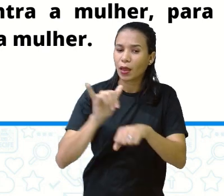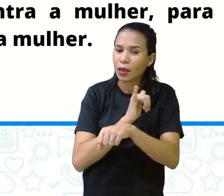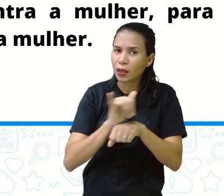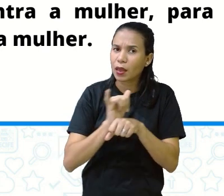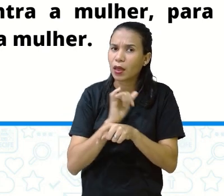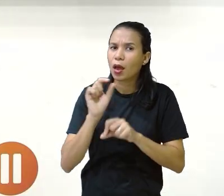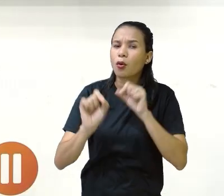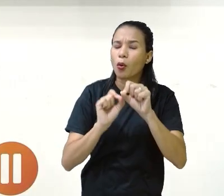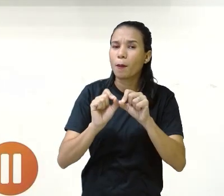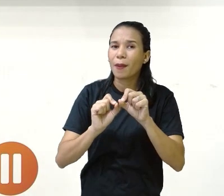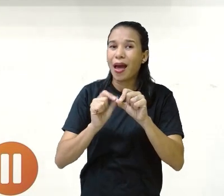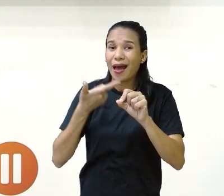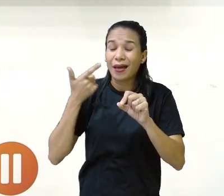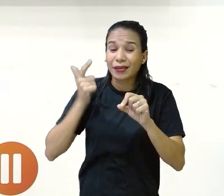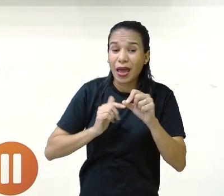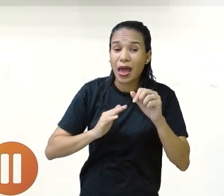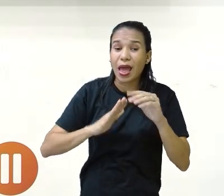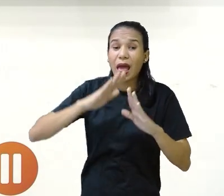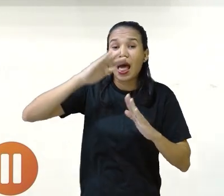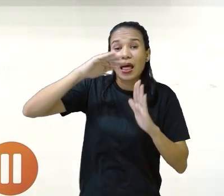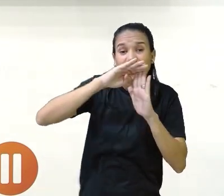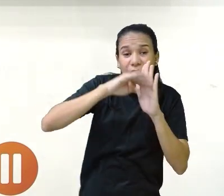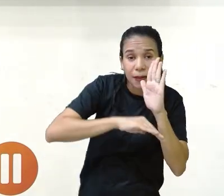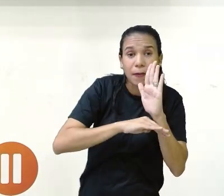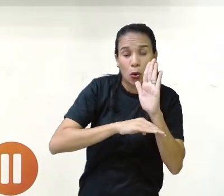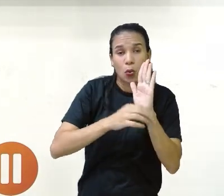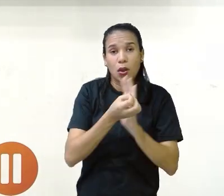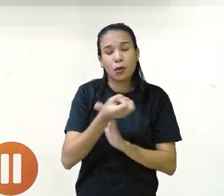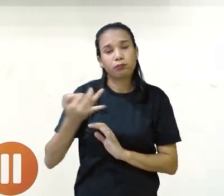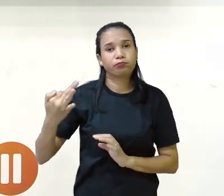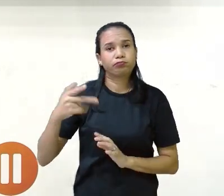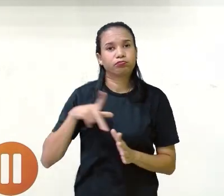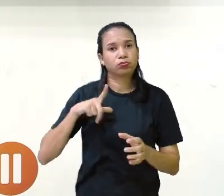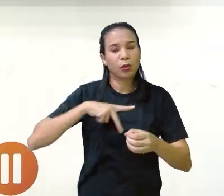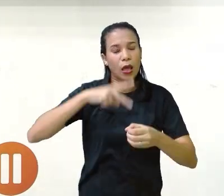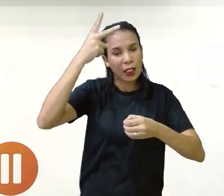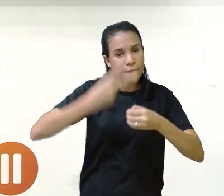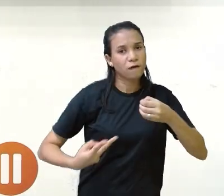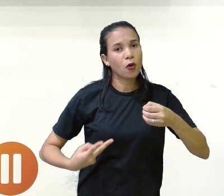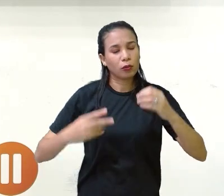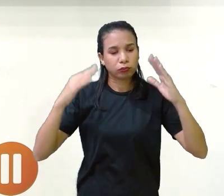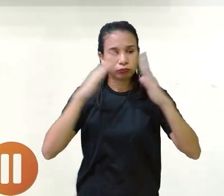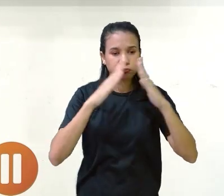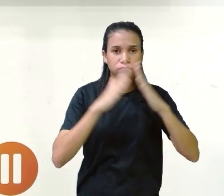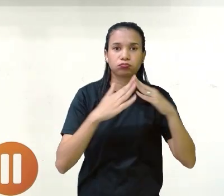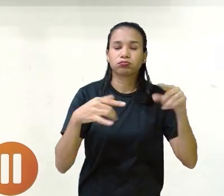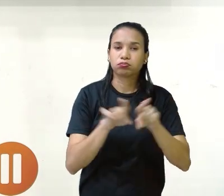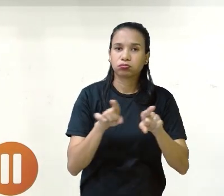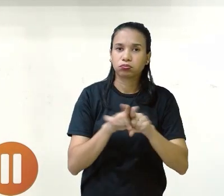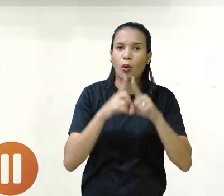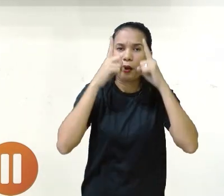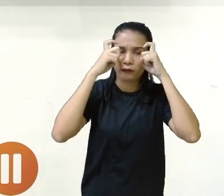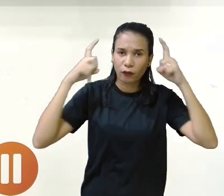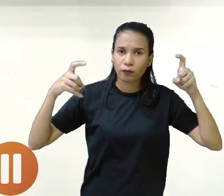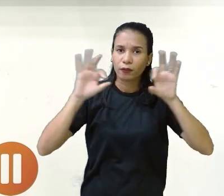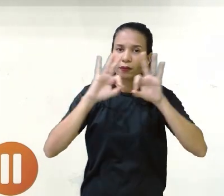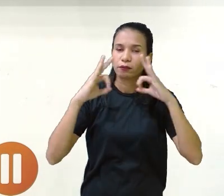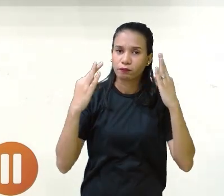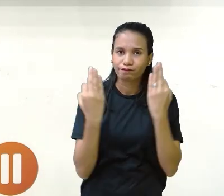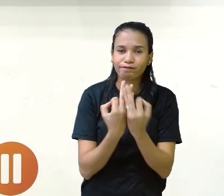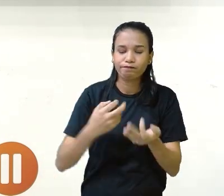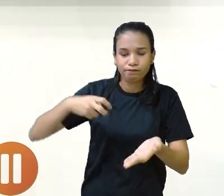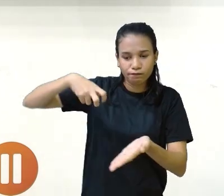para diminuir, né, para reprimir a violência doméstica e familiar contra a mulher, para prevenir, punir